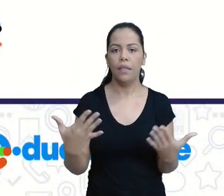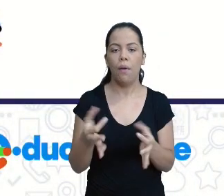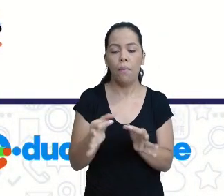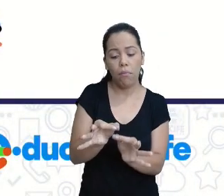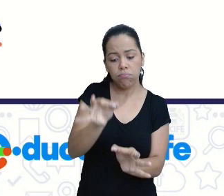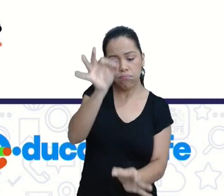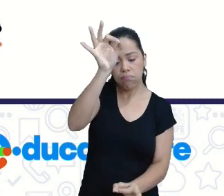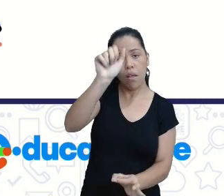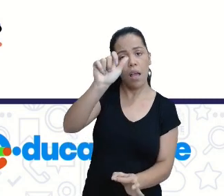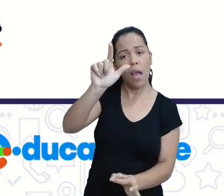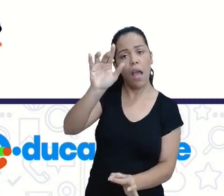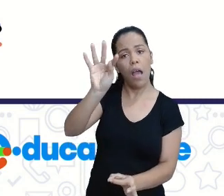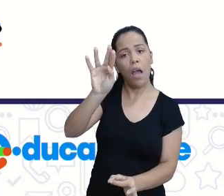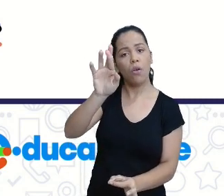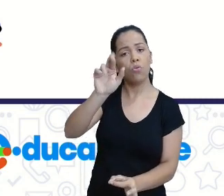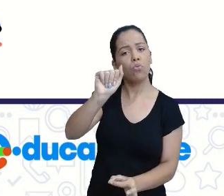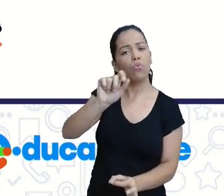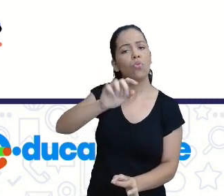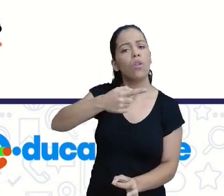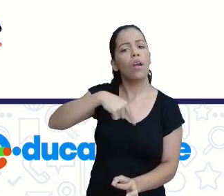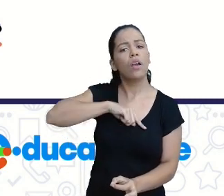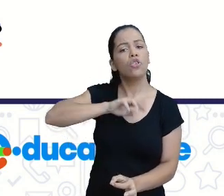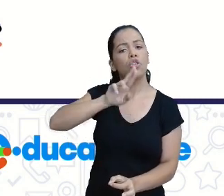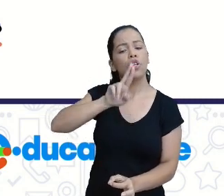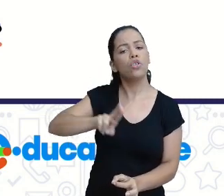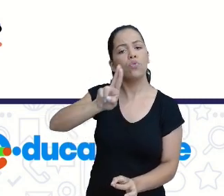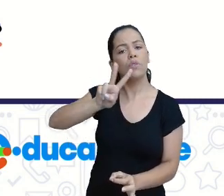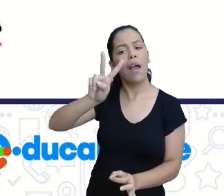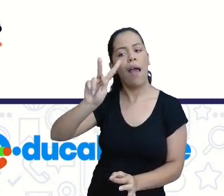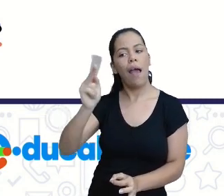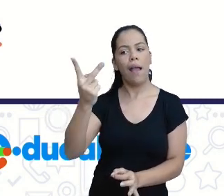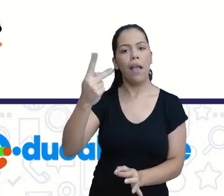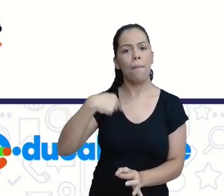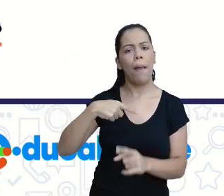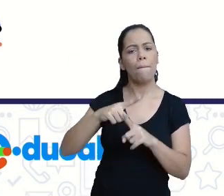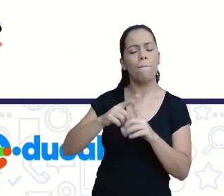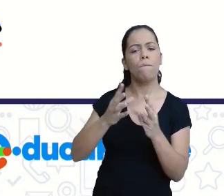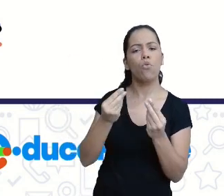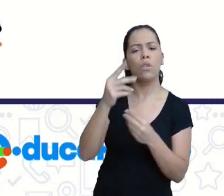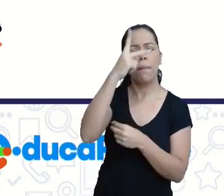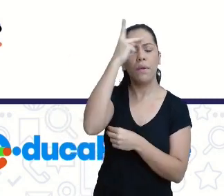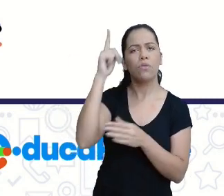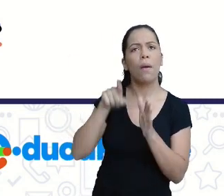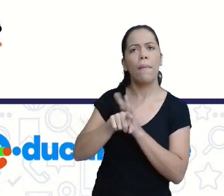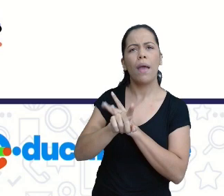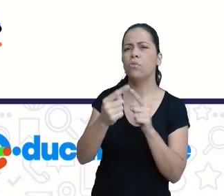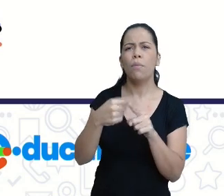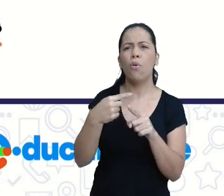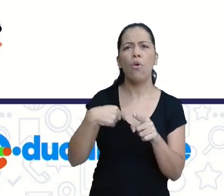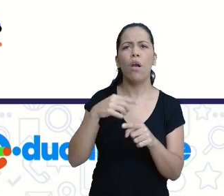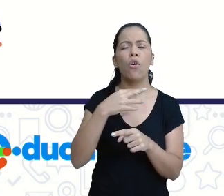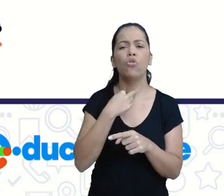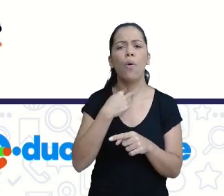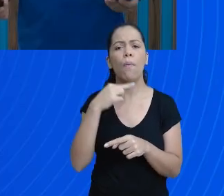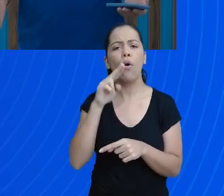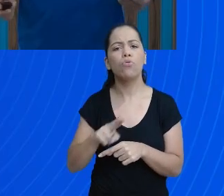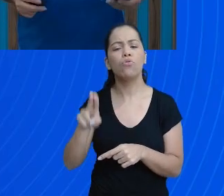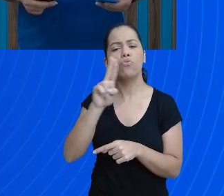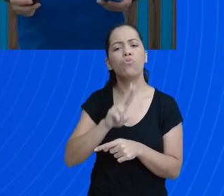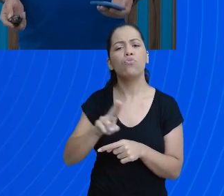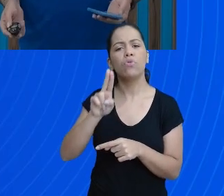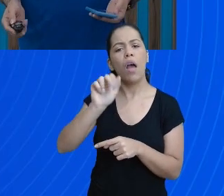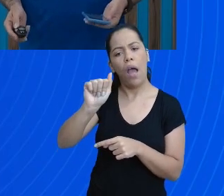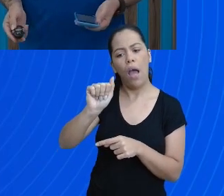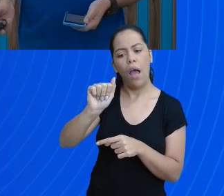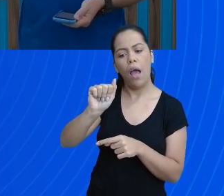a letra H. Muita gente pergunta por que não usar A para altura. Você pode usar, no caso, se você substituir aquele outro lado, para não ficarem